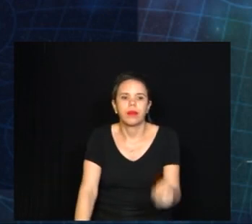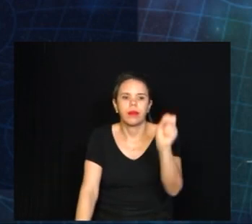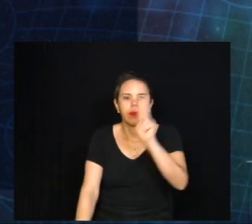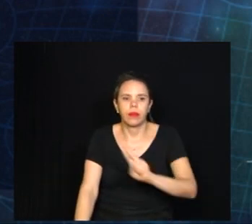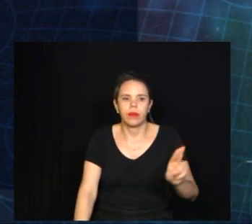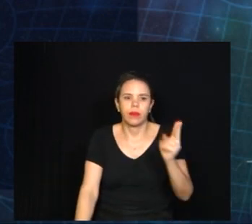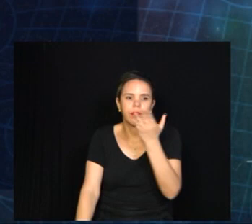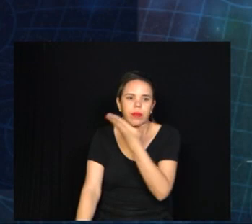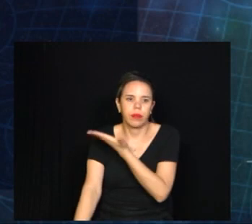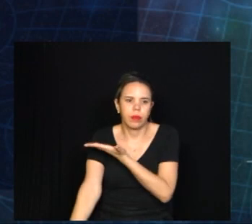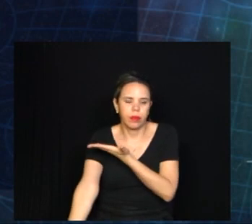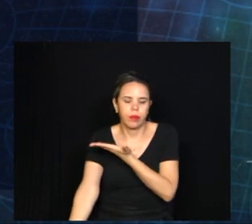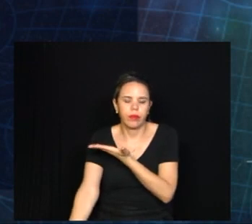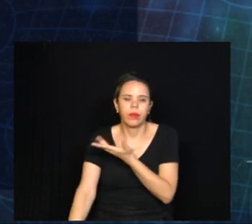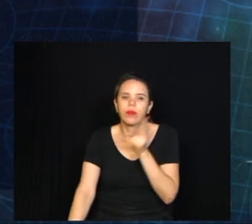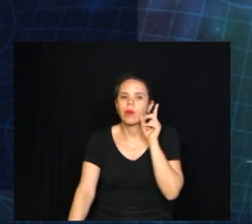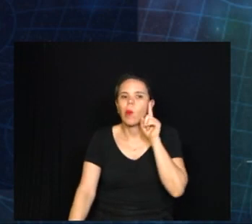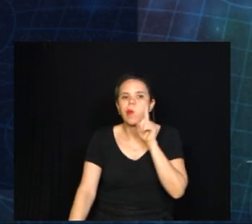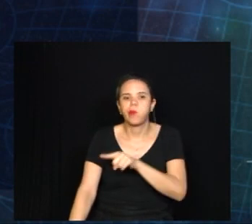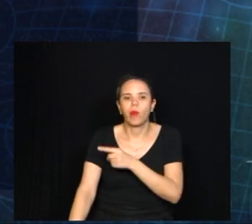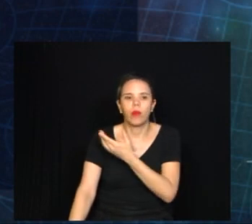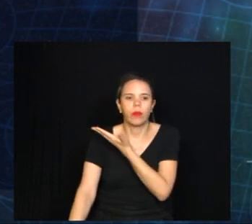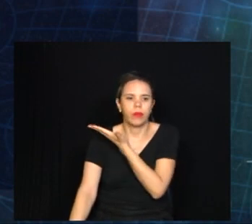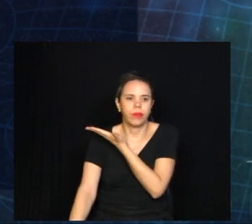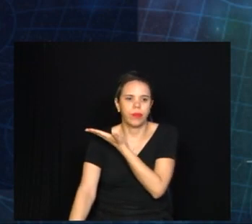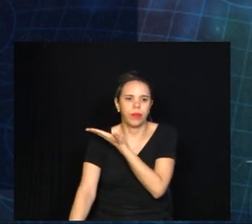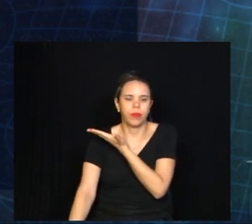Sumaré, 30.728, Americana,